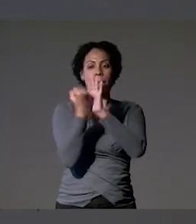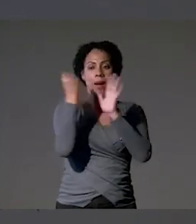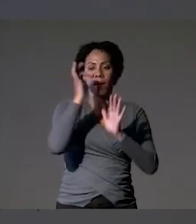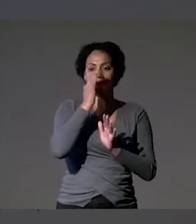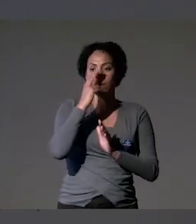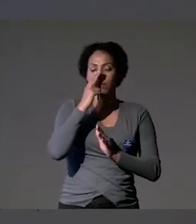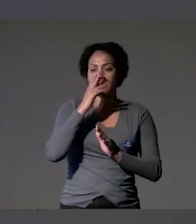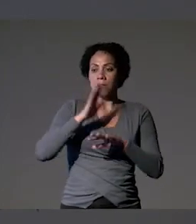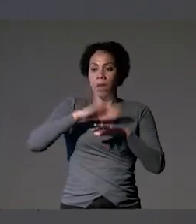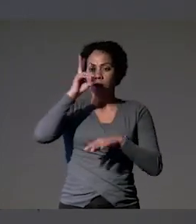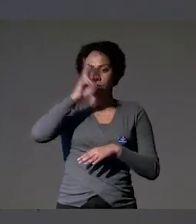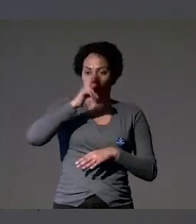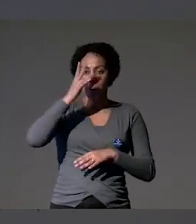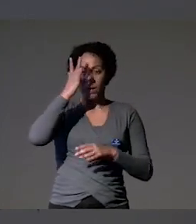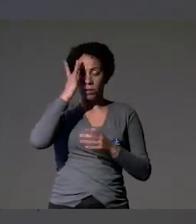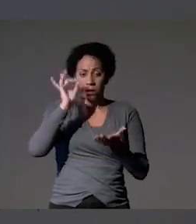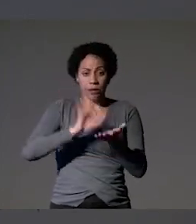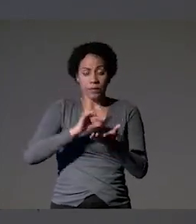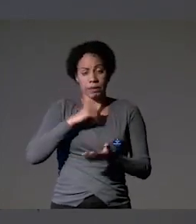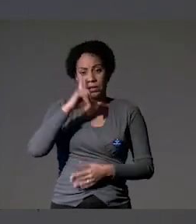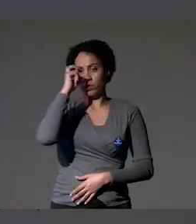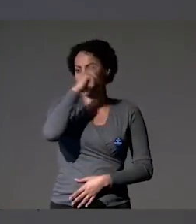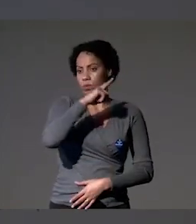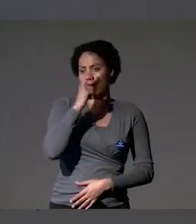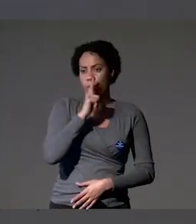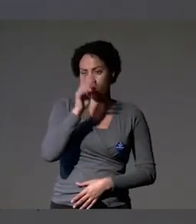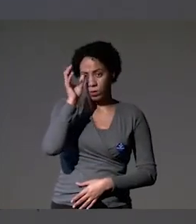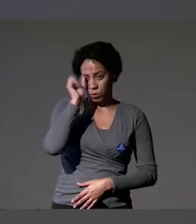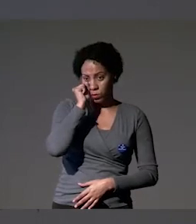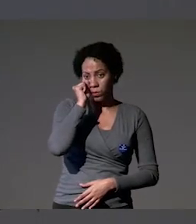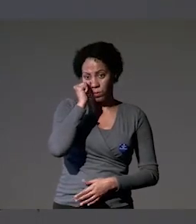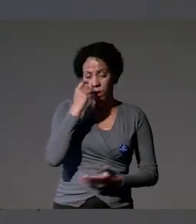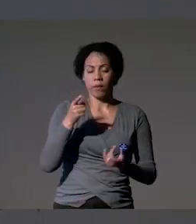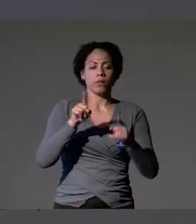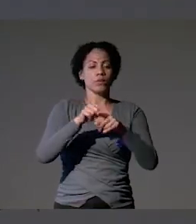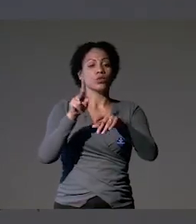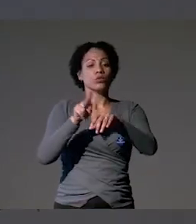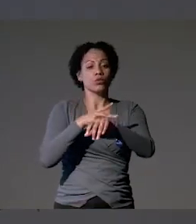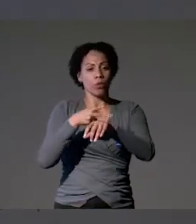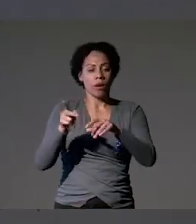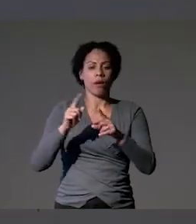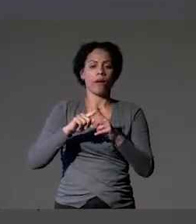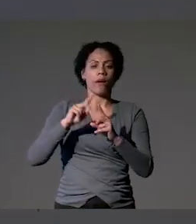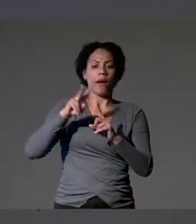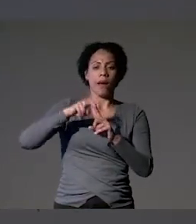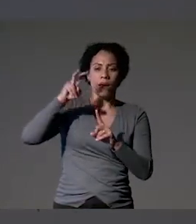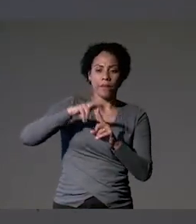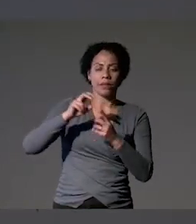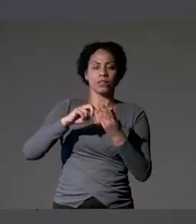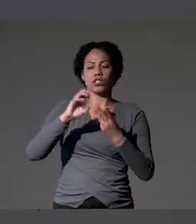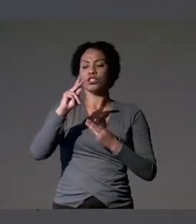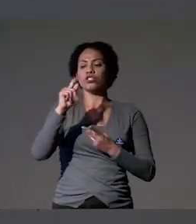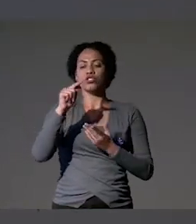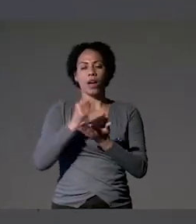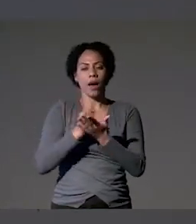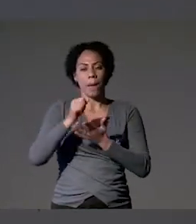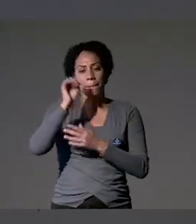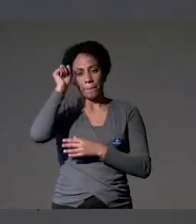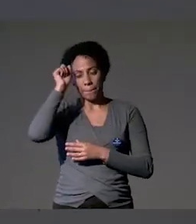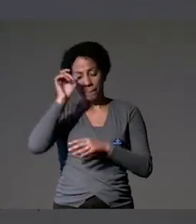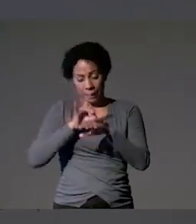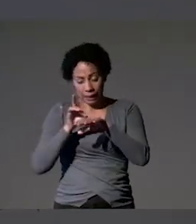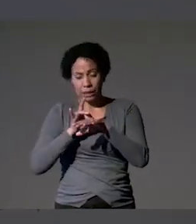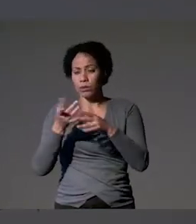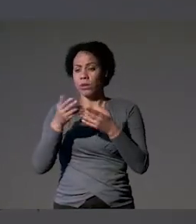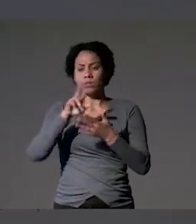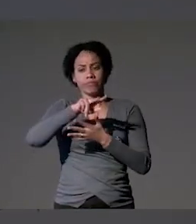pessoa tem dificuldade mesmo de dormir. Outras coisas, chocolate, refrigerante escola, chá preto, todas essas